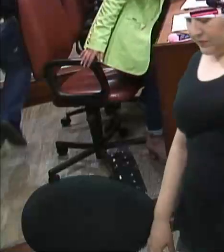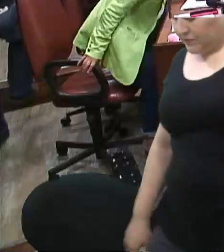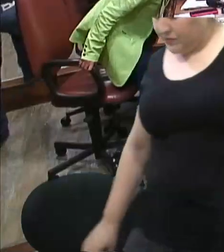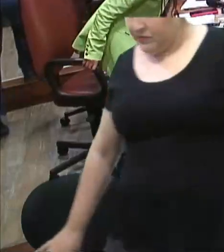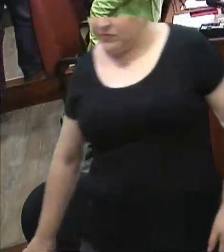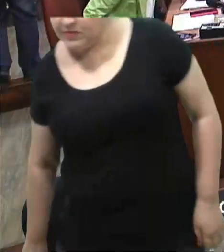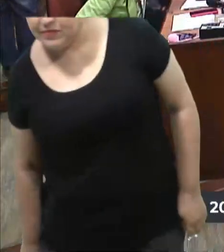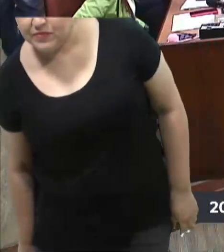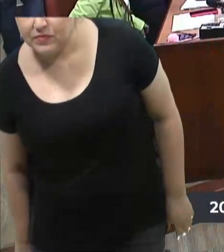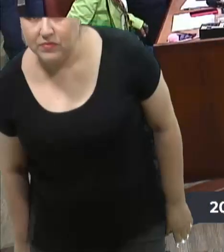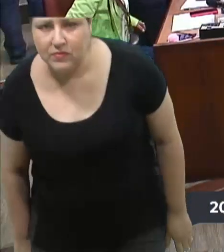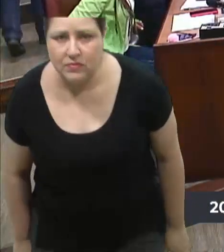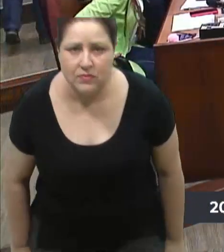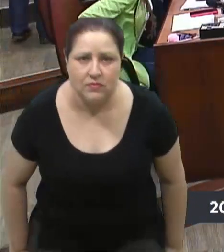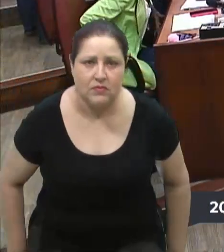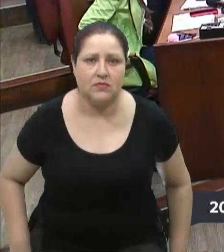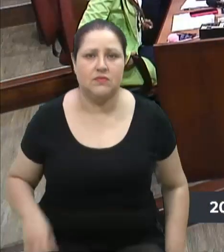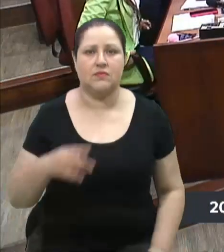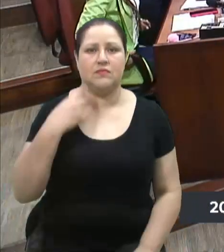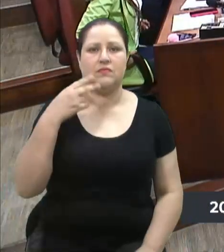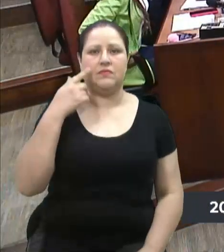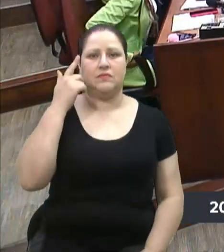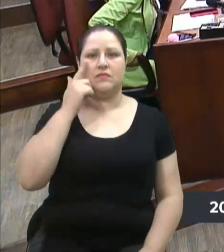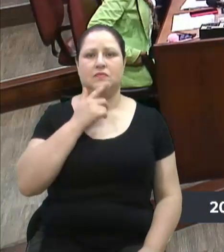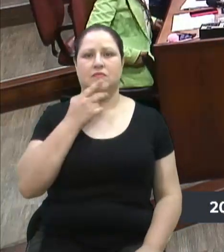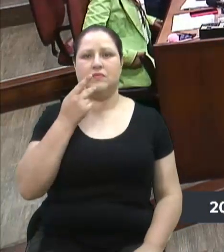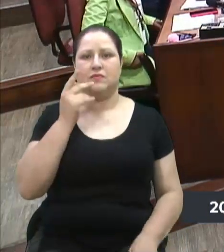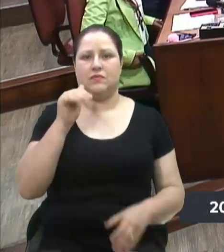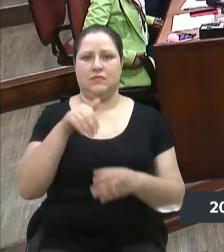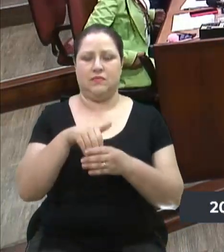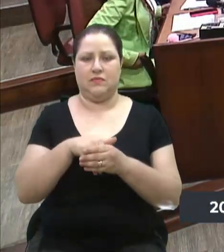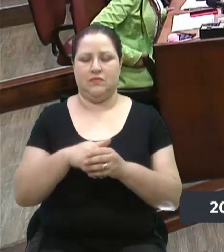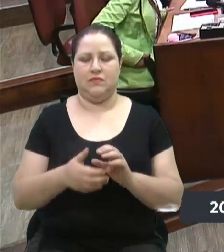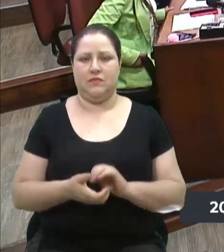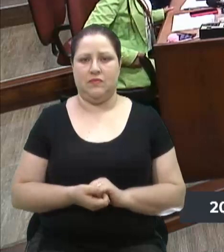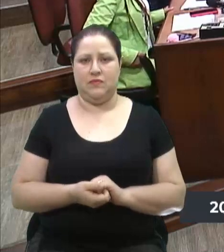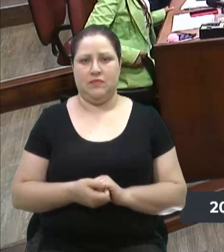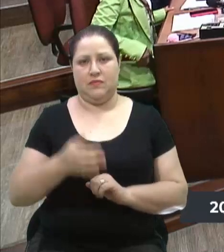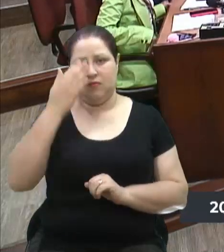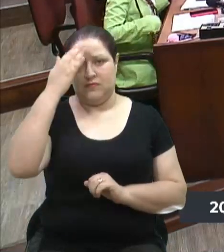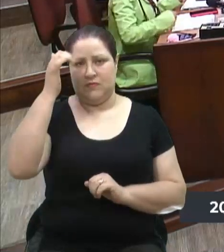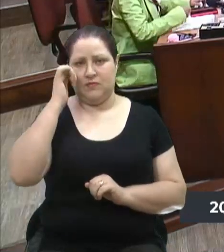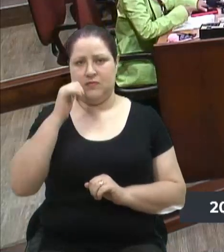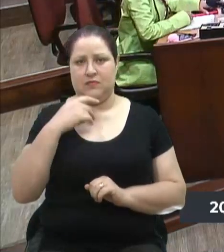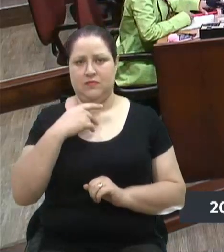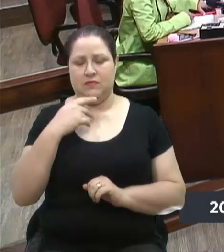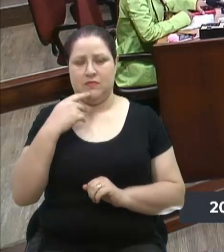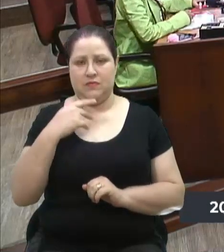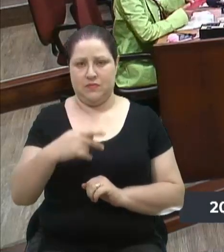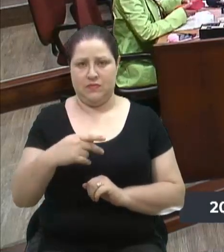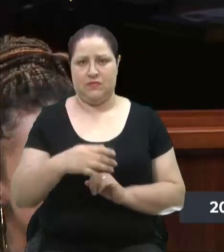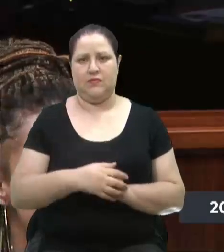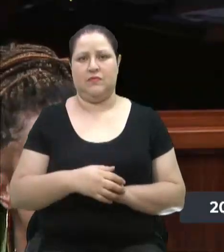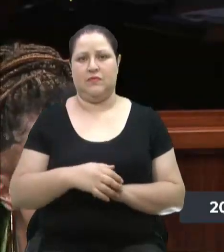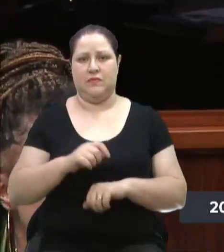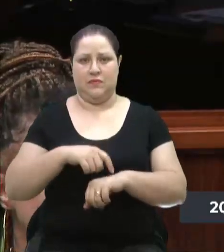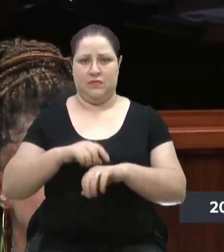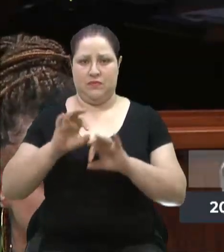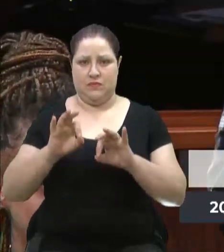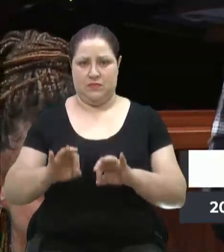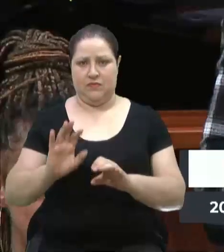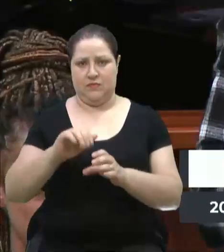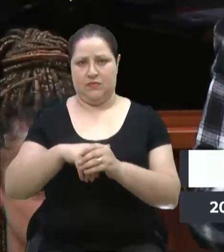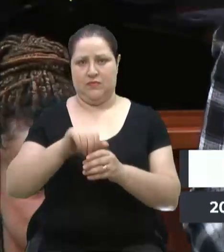Lucas. Obrigado, presidenta. No momento oportuno, votarei favorável,